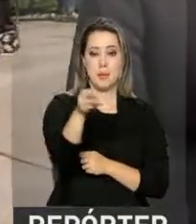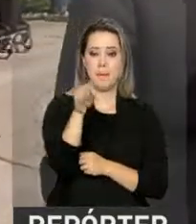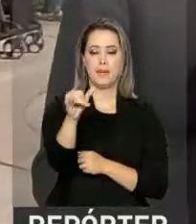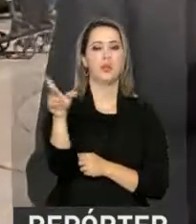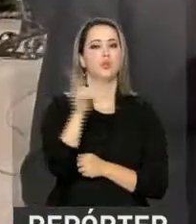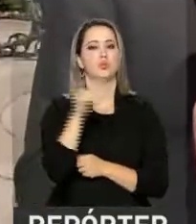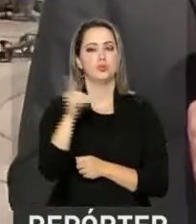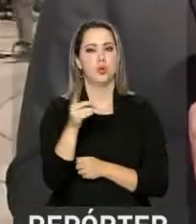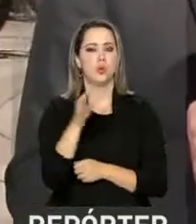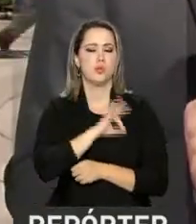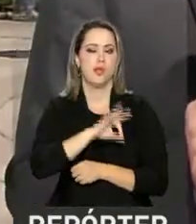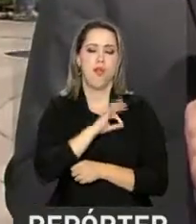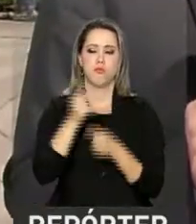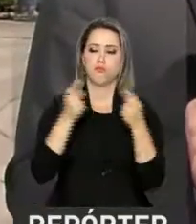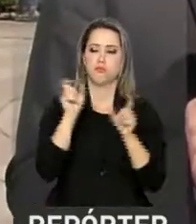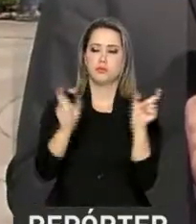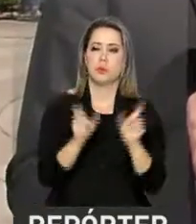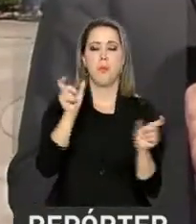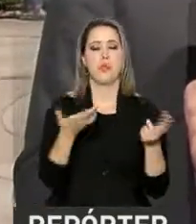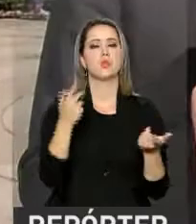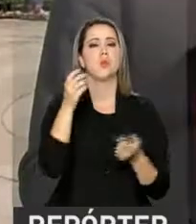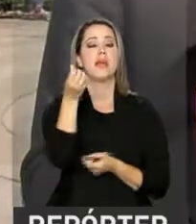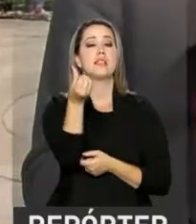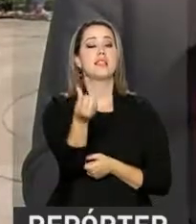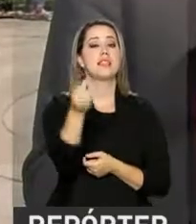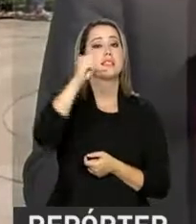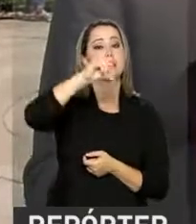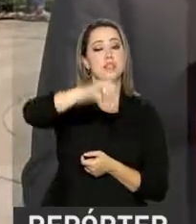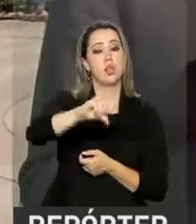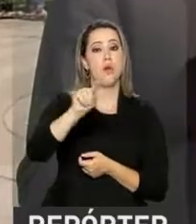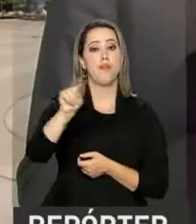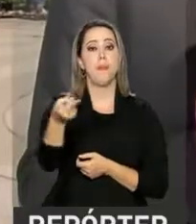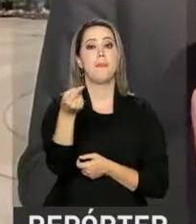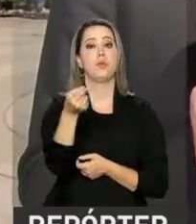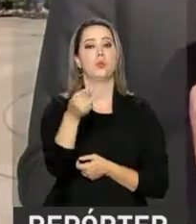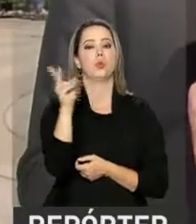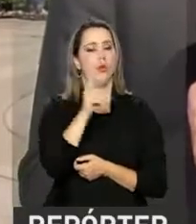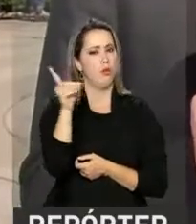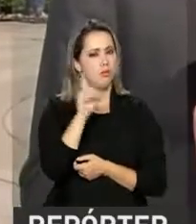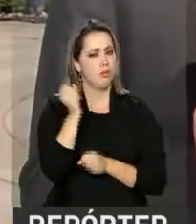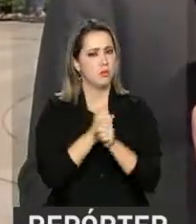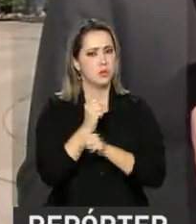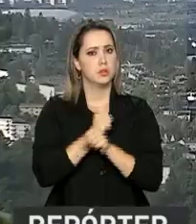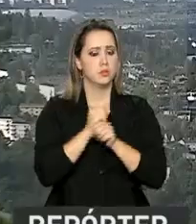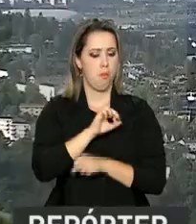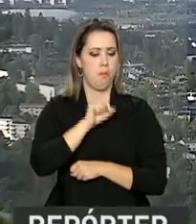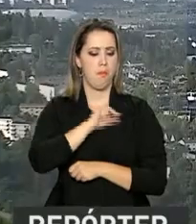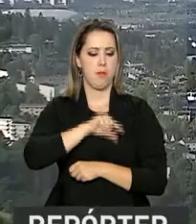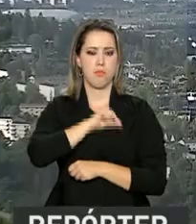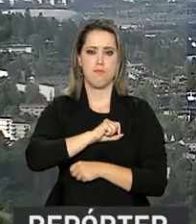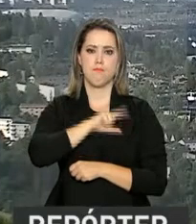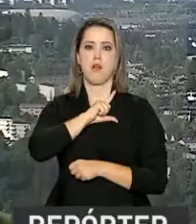dólares a renda média por pessoa é de 69 mil dólares por ano uma das maiores do mundo o